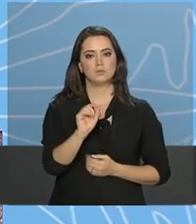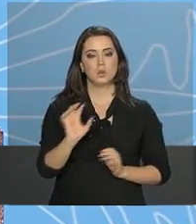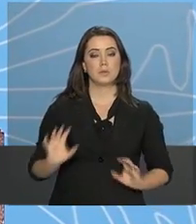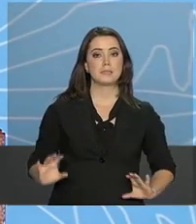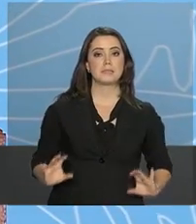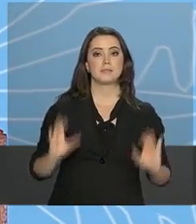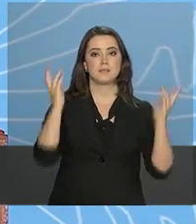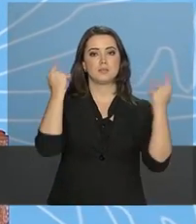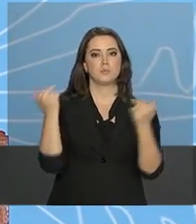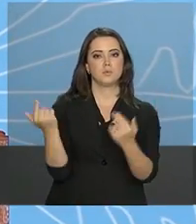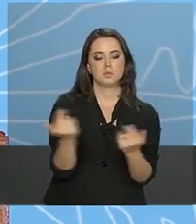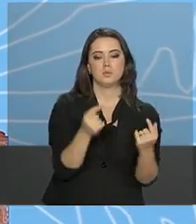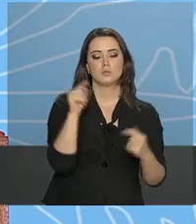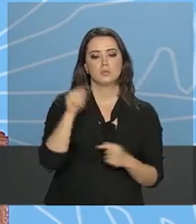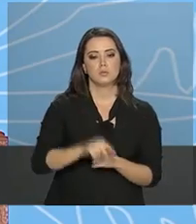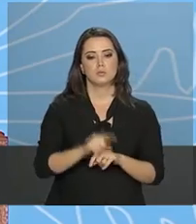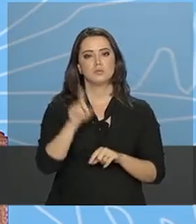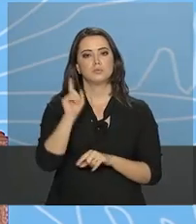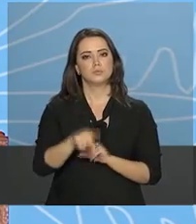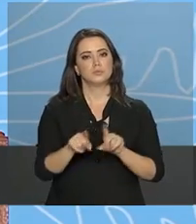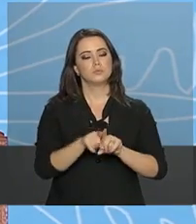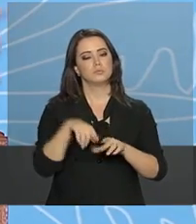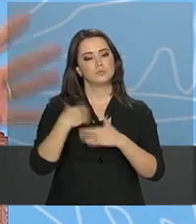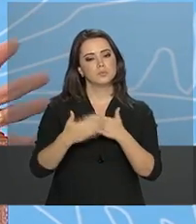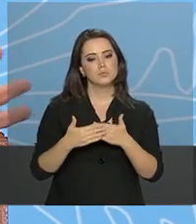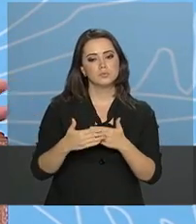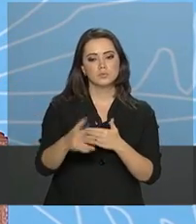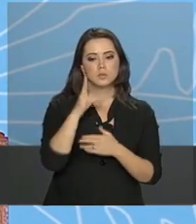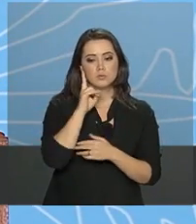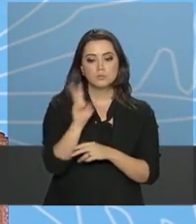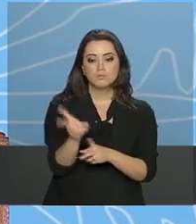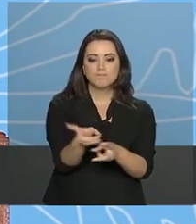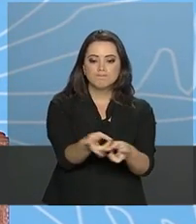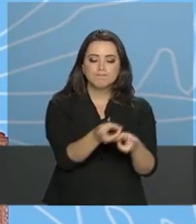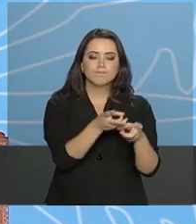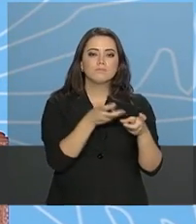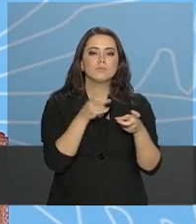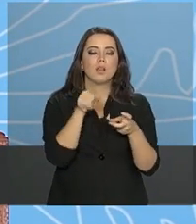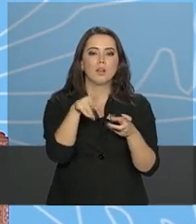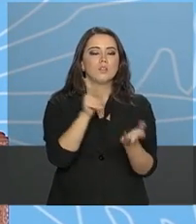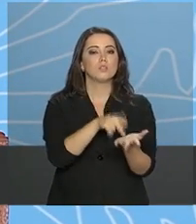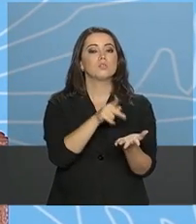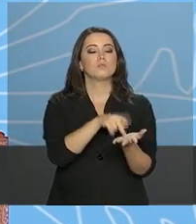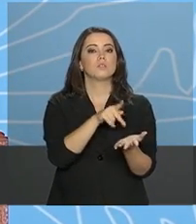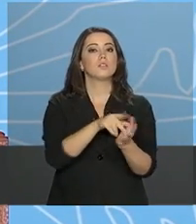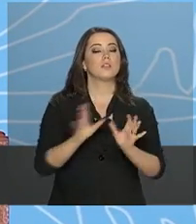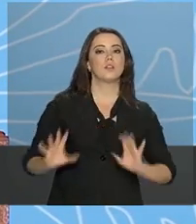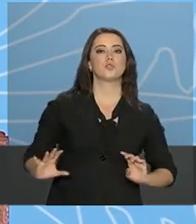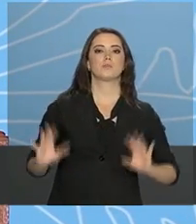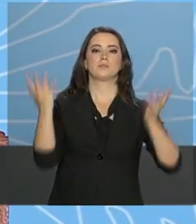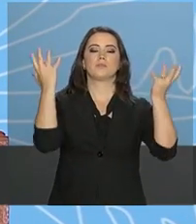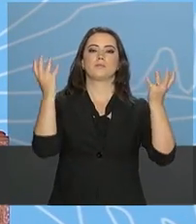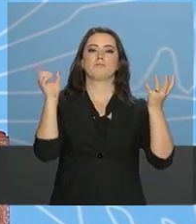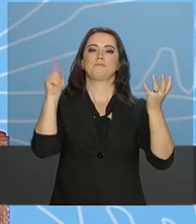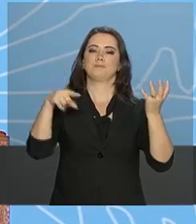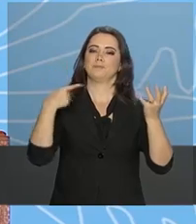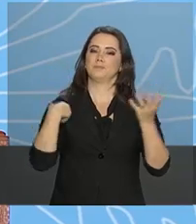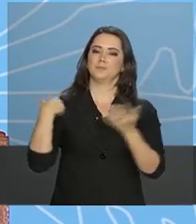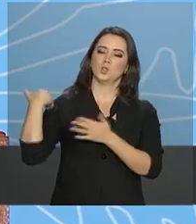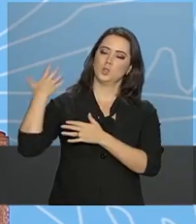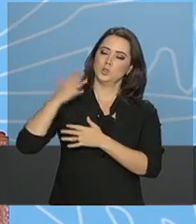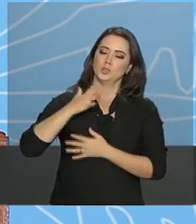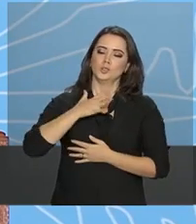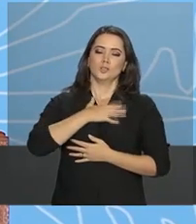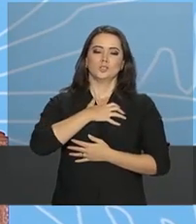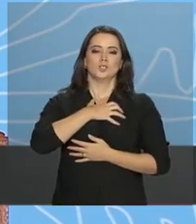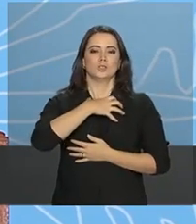Cerimônias como esta, né, que são, está se vendo, são verdadeiras celebrações, nos